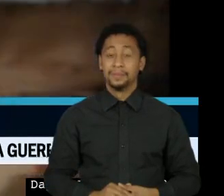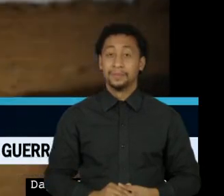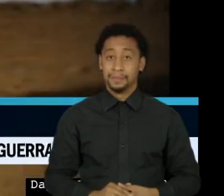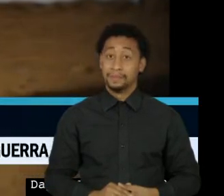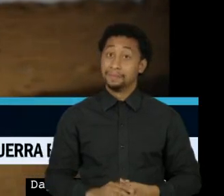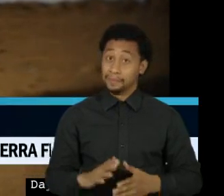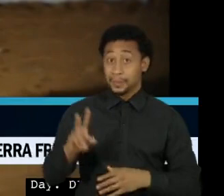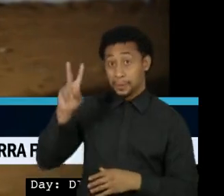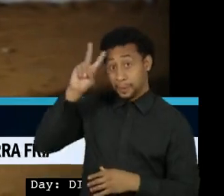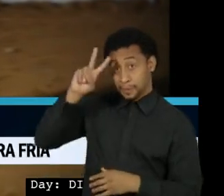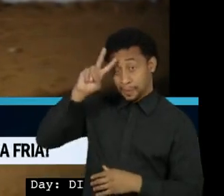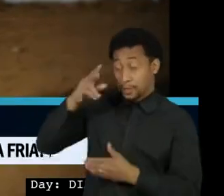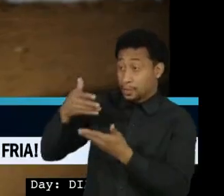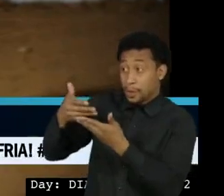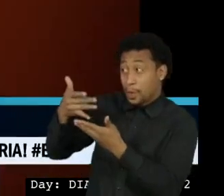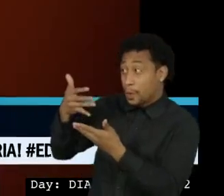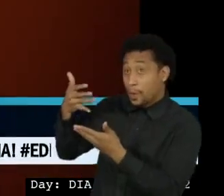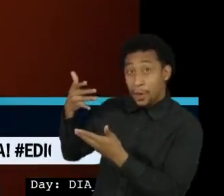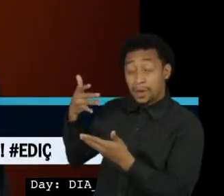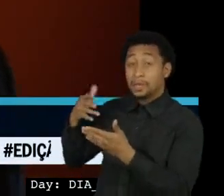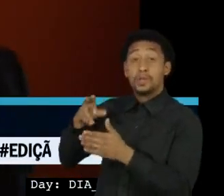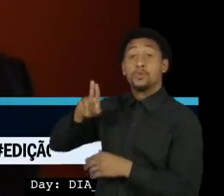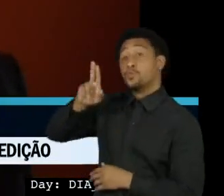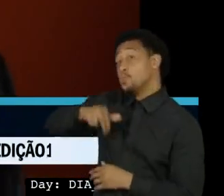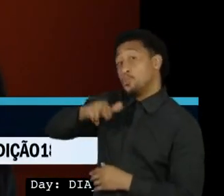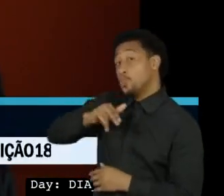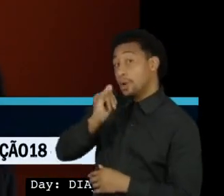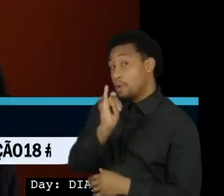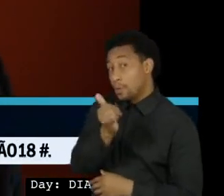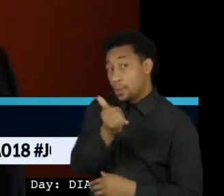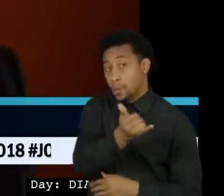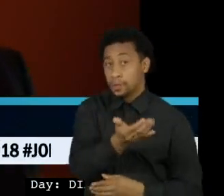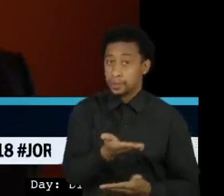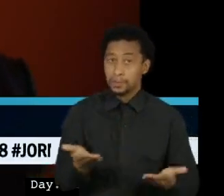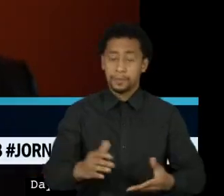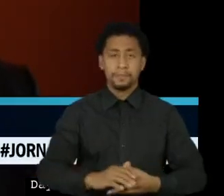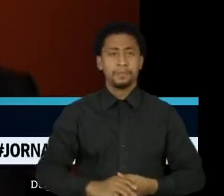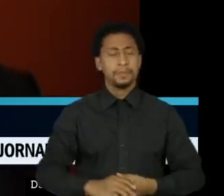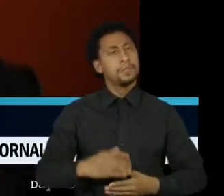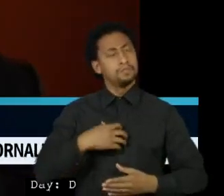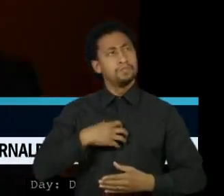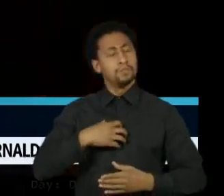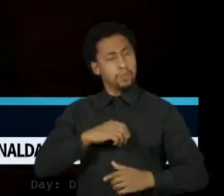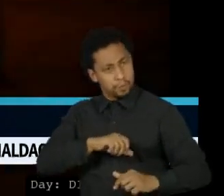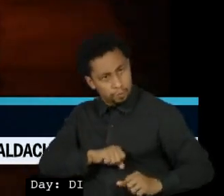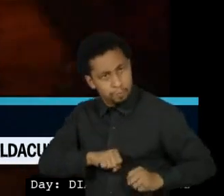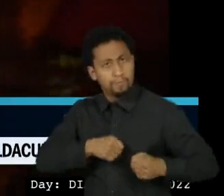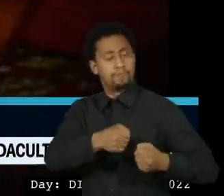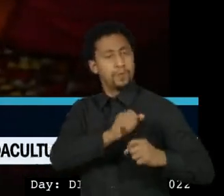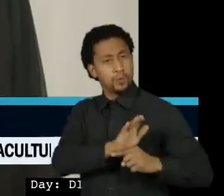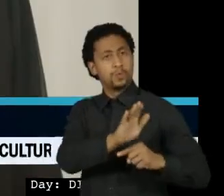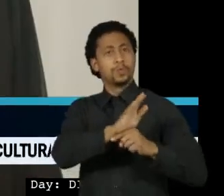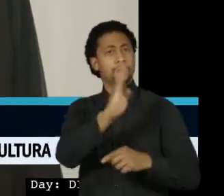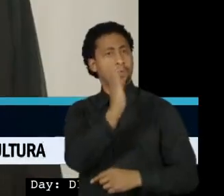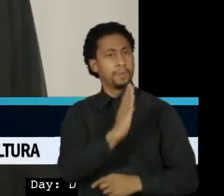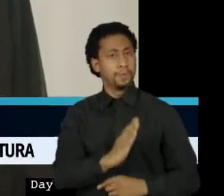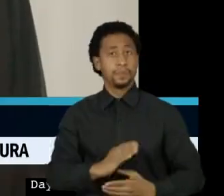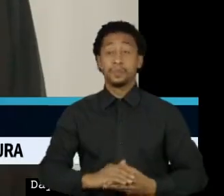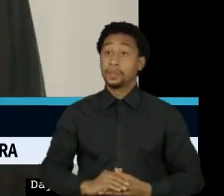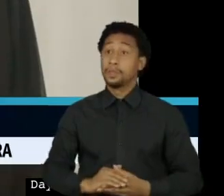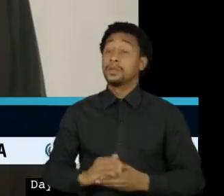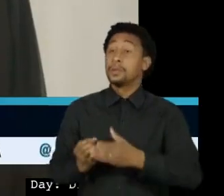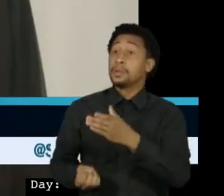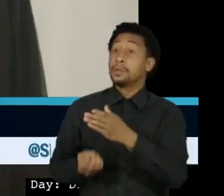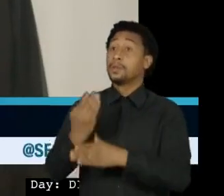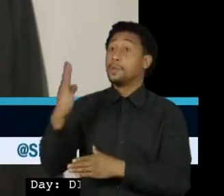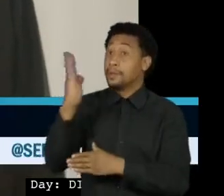é uma história nunca contada filme move é construir a estação no Brasil que